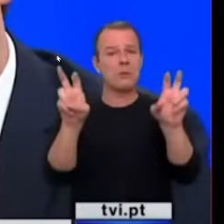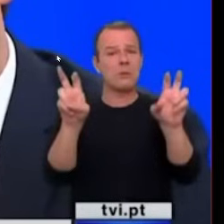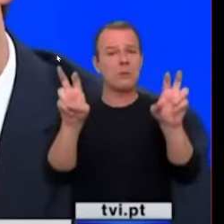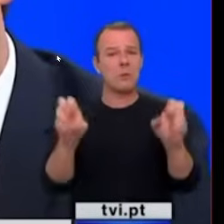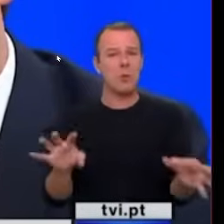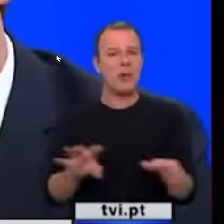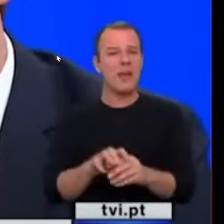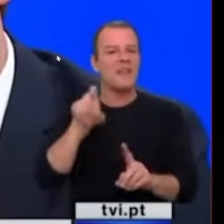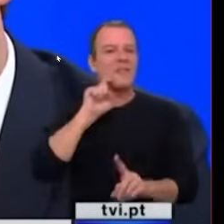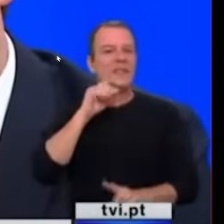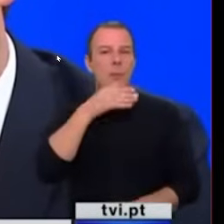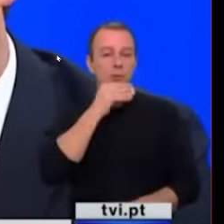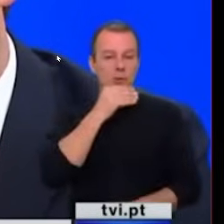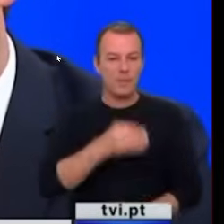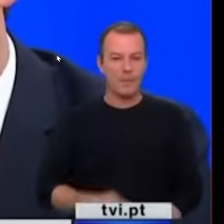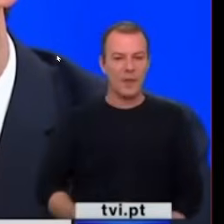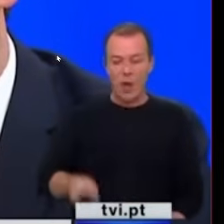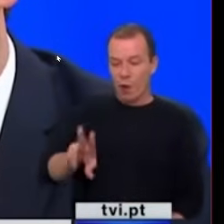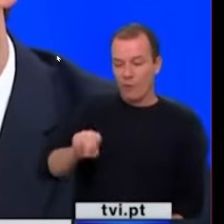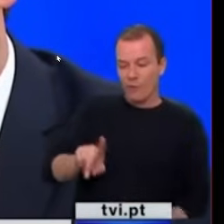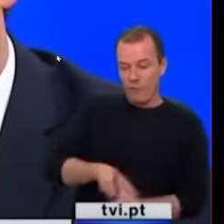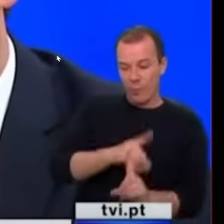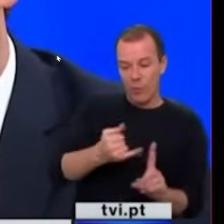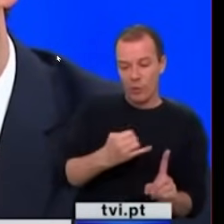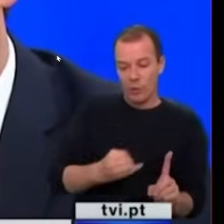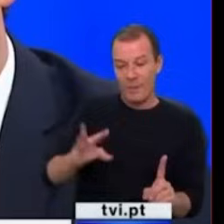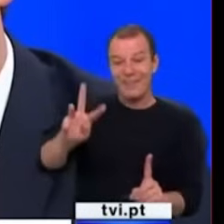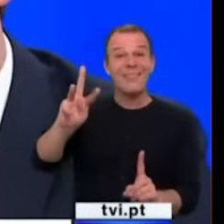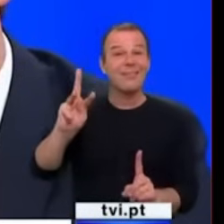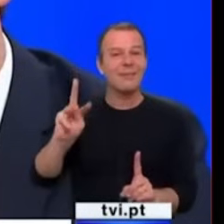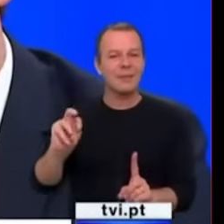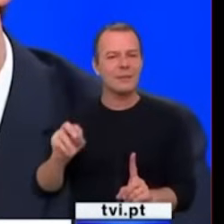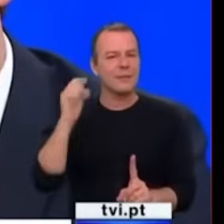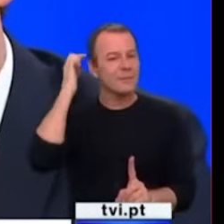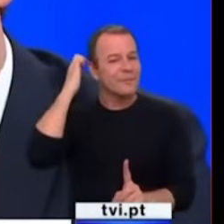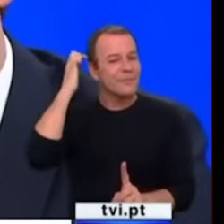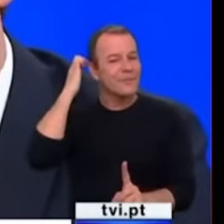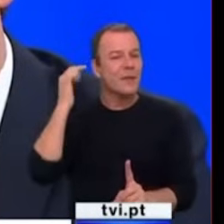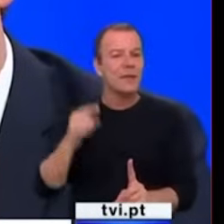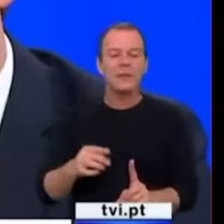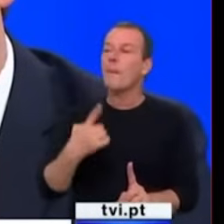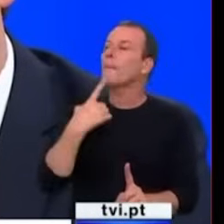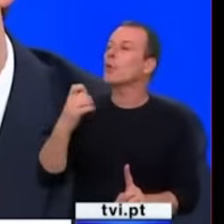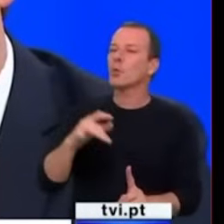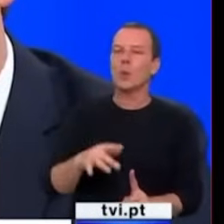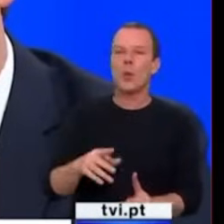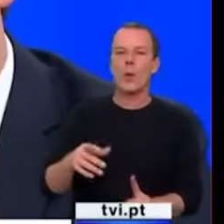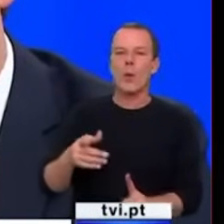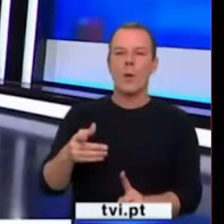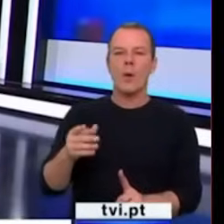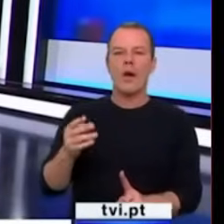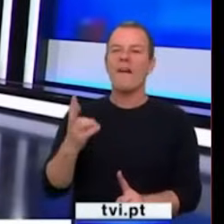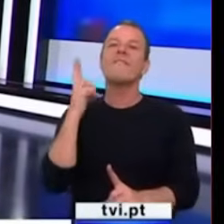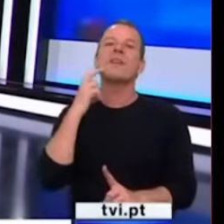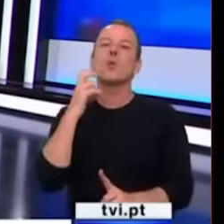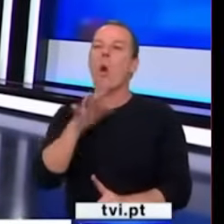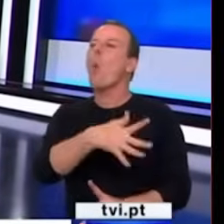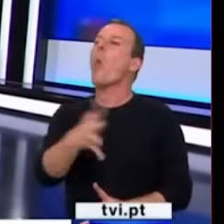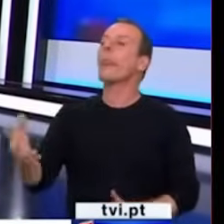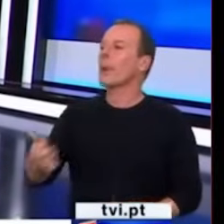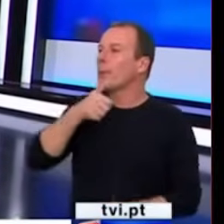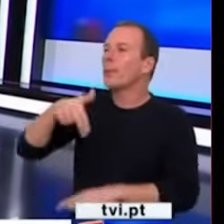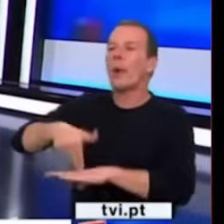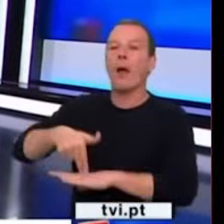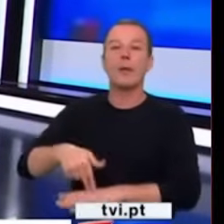dia que em novembro de 2013 quando se dá este protesto dos polícias onde é que estava André Ventura no PST caladinho não dizia